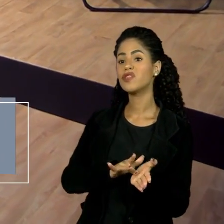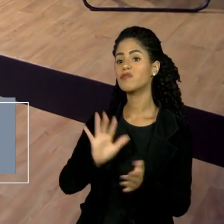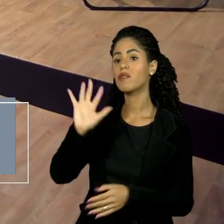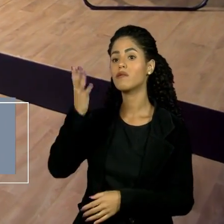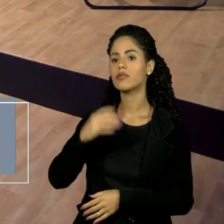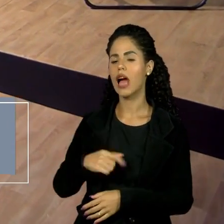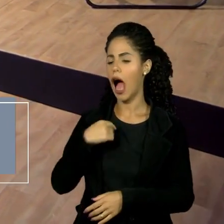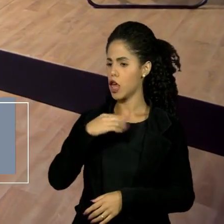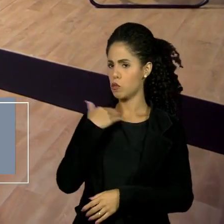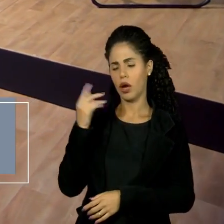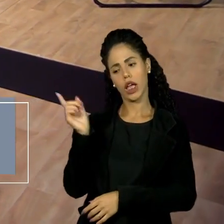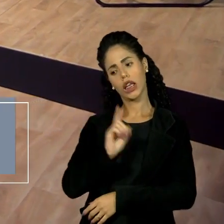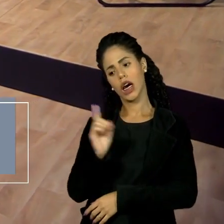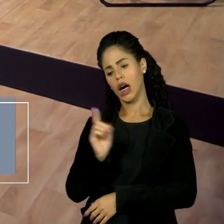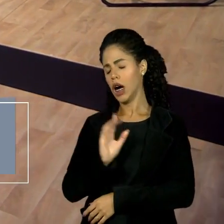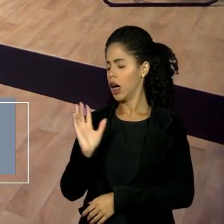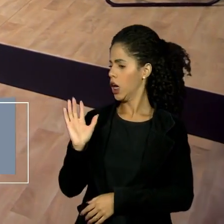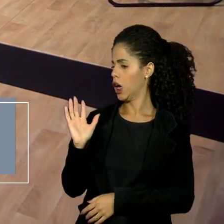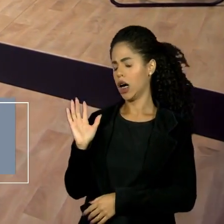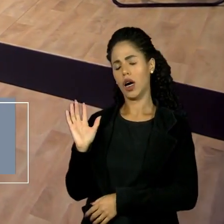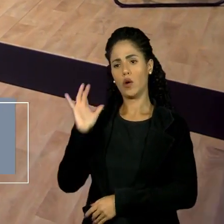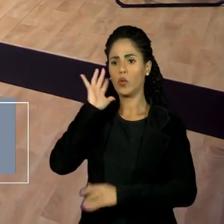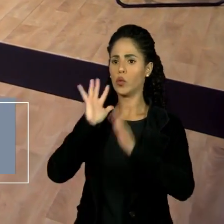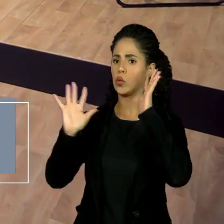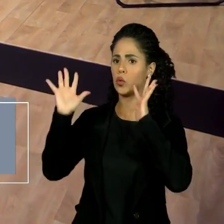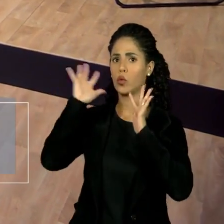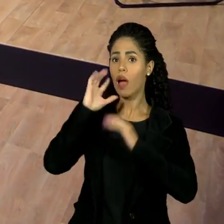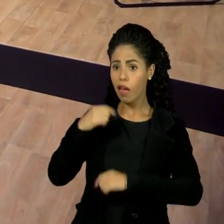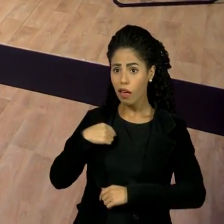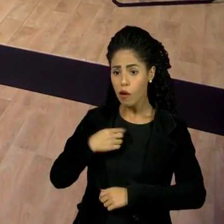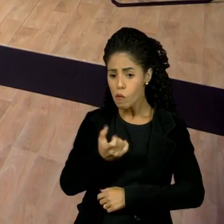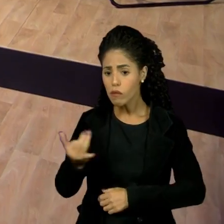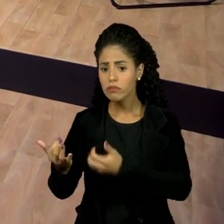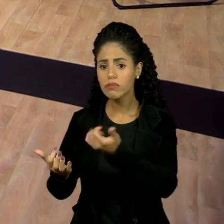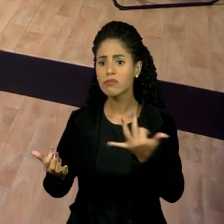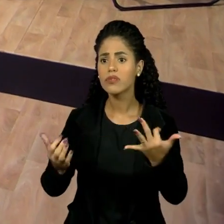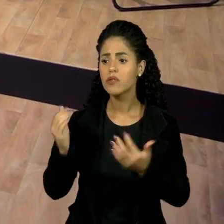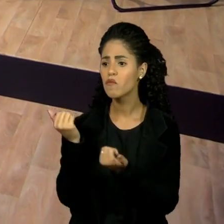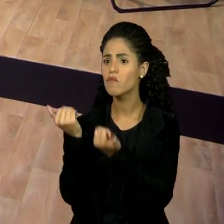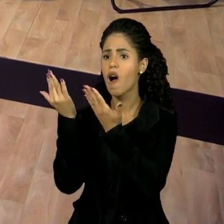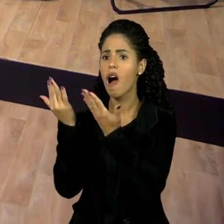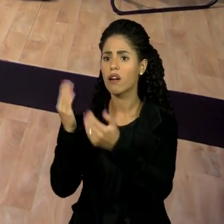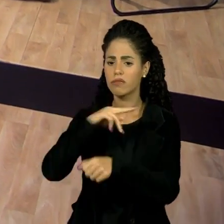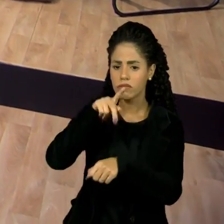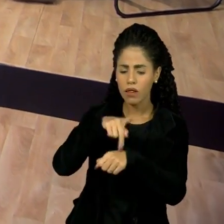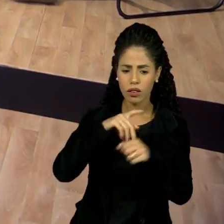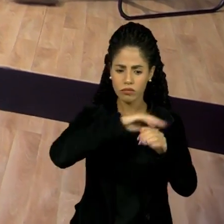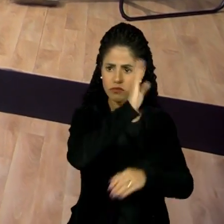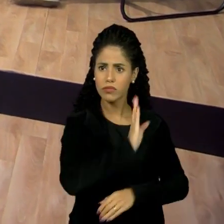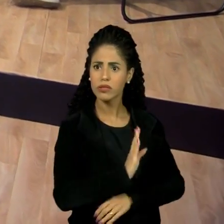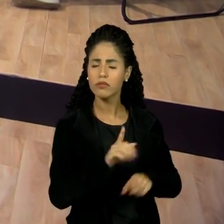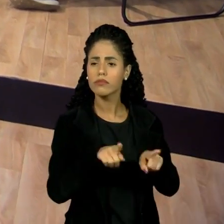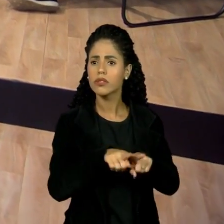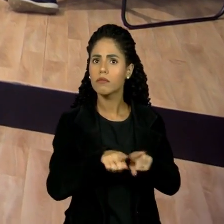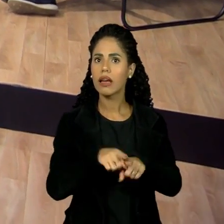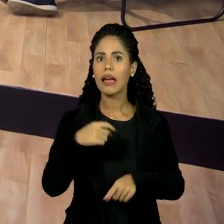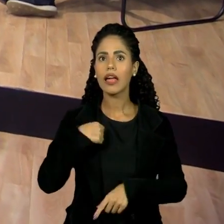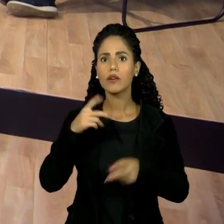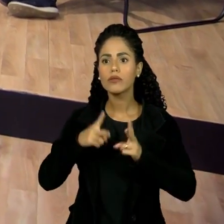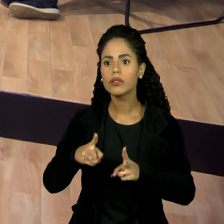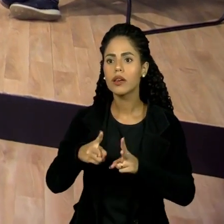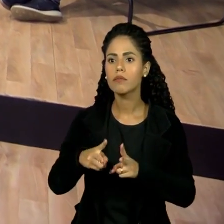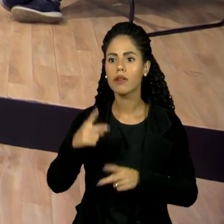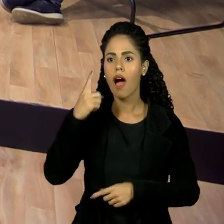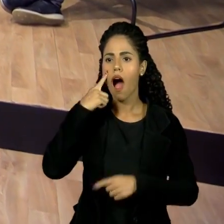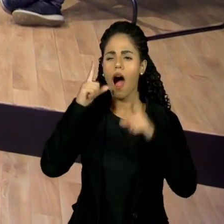não vamos morrer. Eu, quantas e quantas vezes, não só no Brasil, mas mundo afora, grandes audiências, eu peço, feche